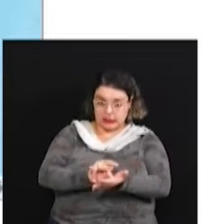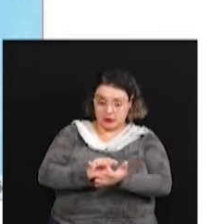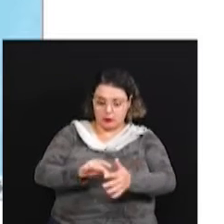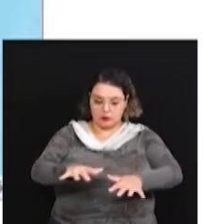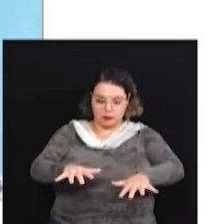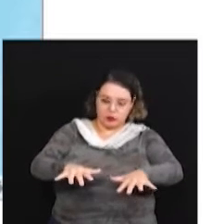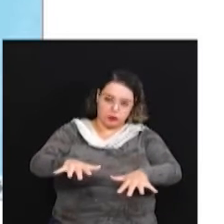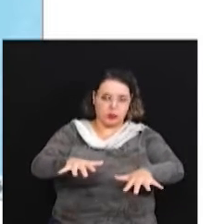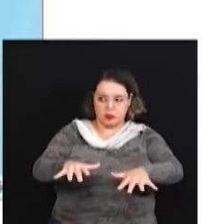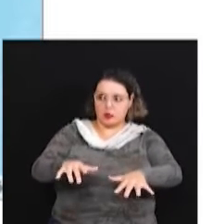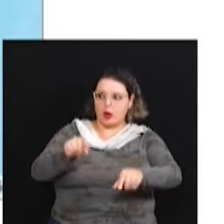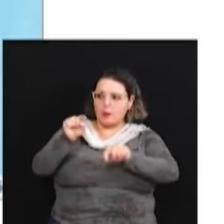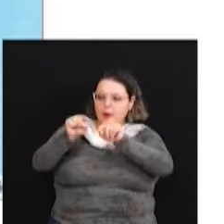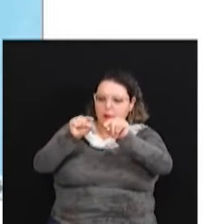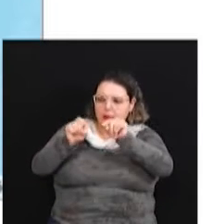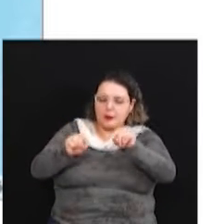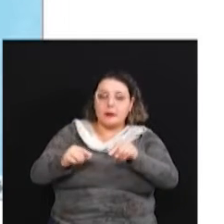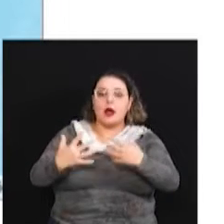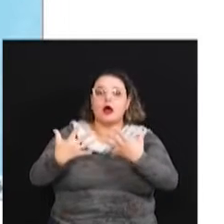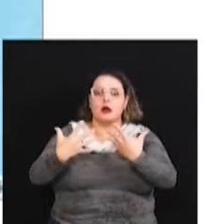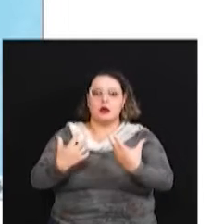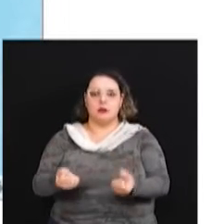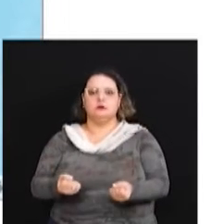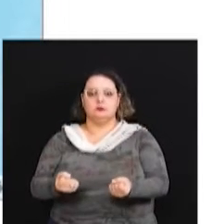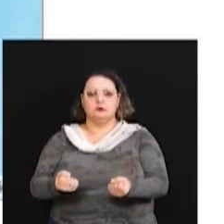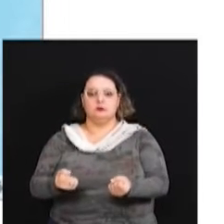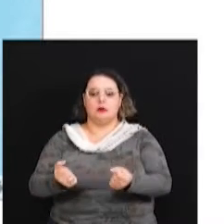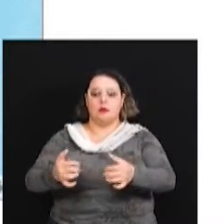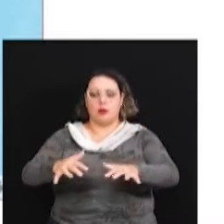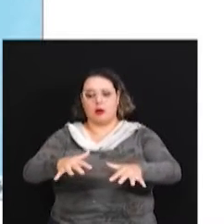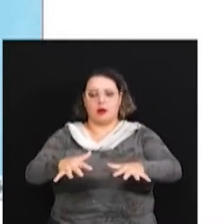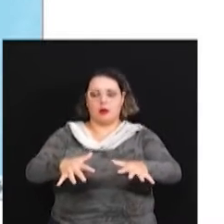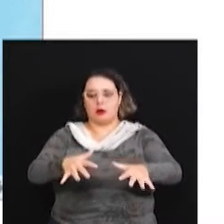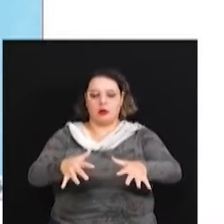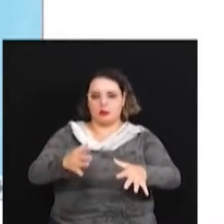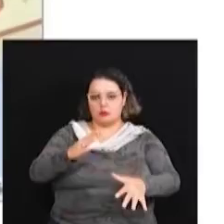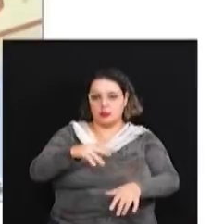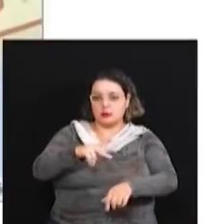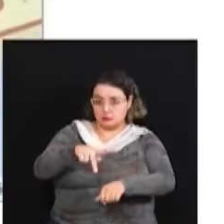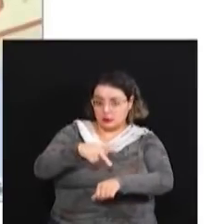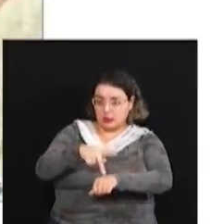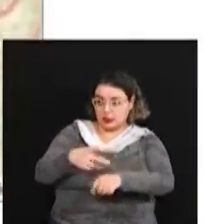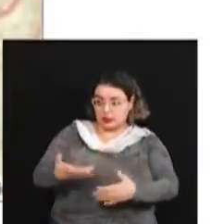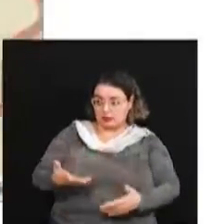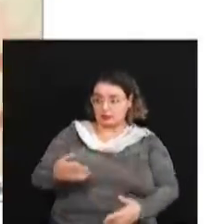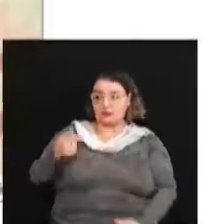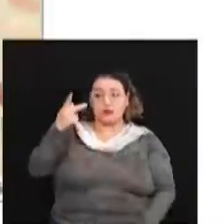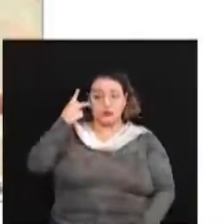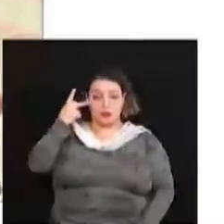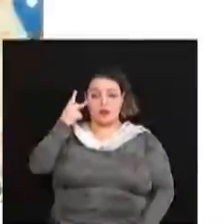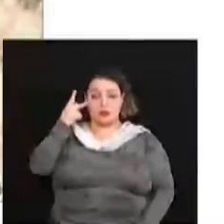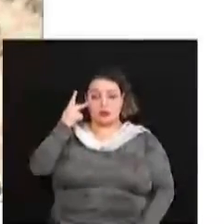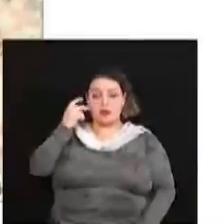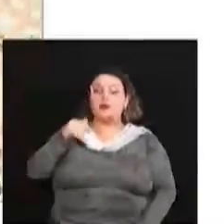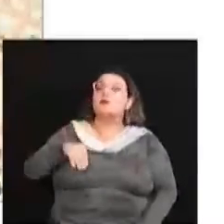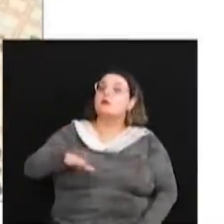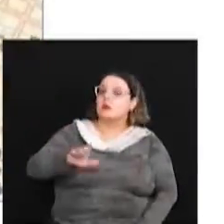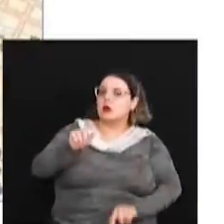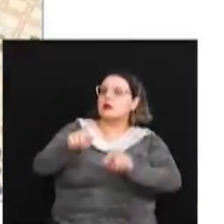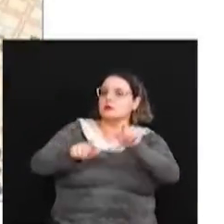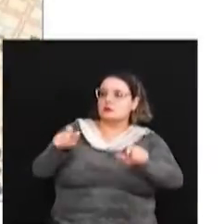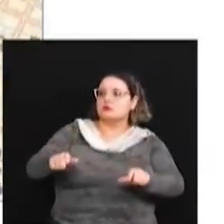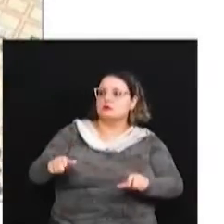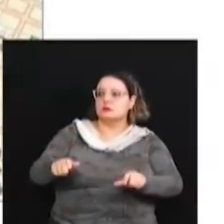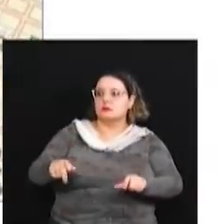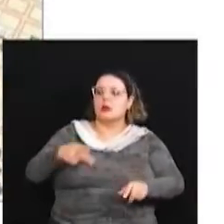tem vários pontinhos de registros desses tremores pelo país. A região de São Paulo foi onde mais